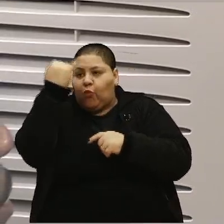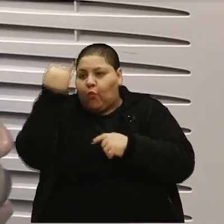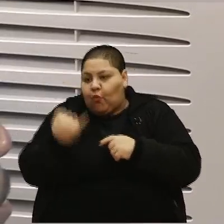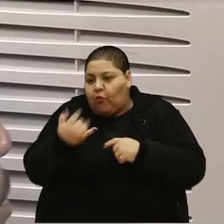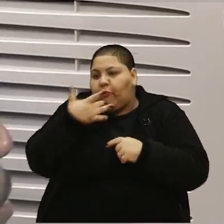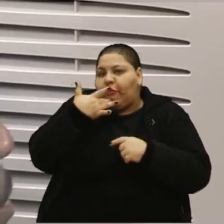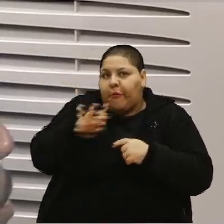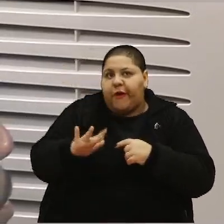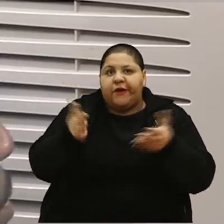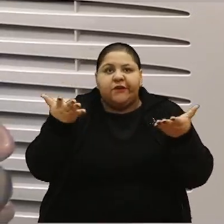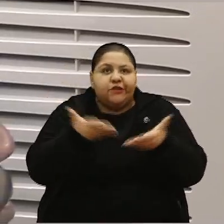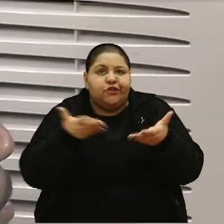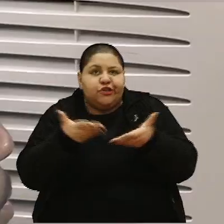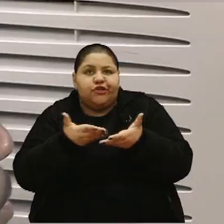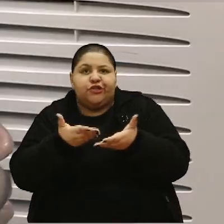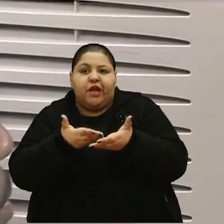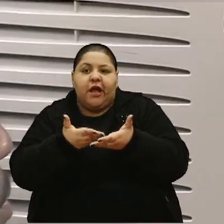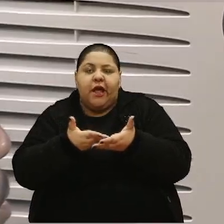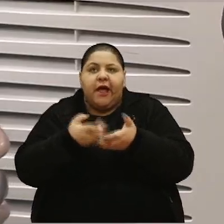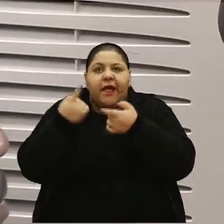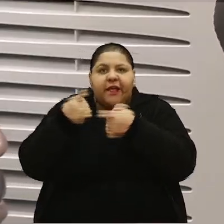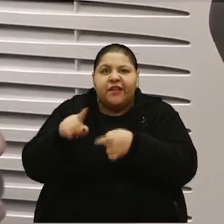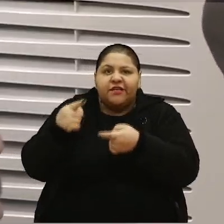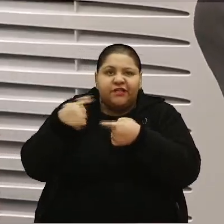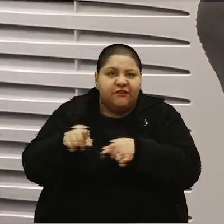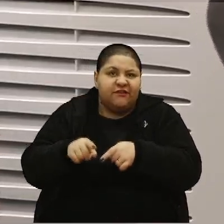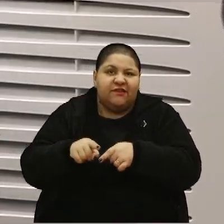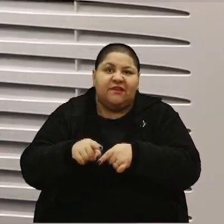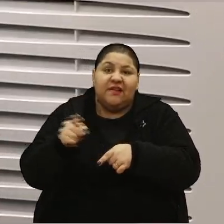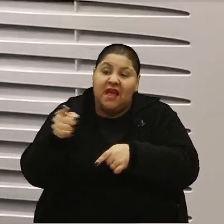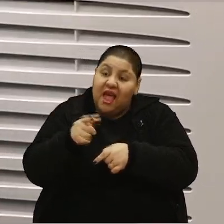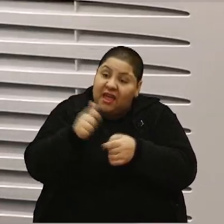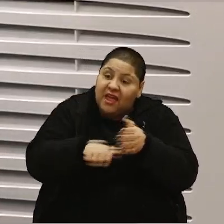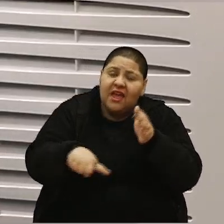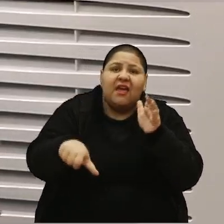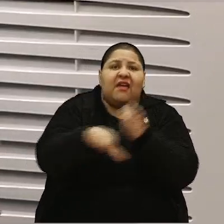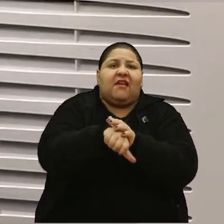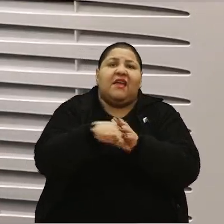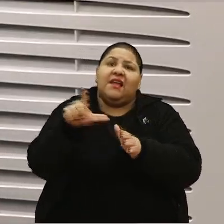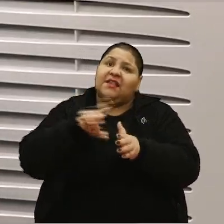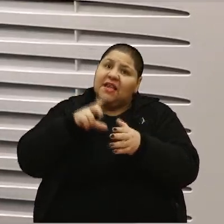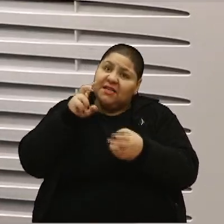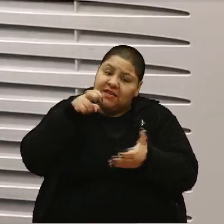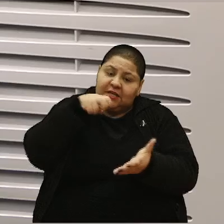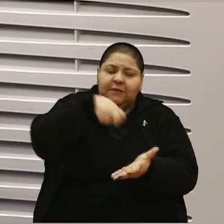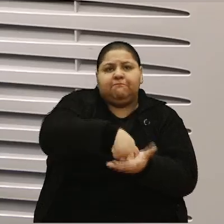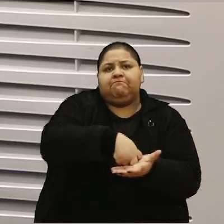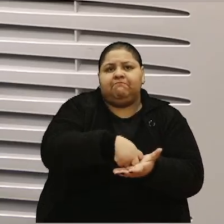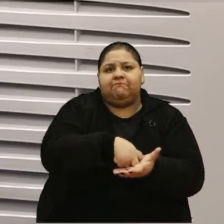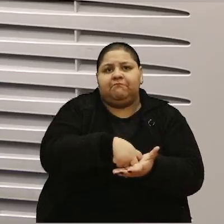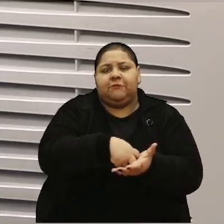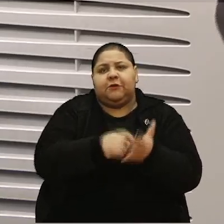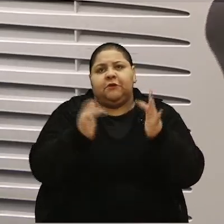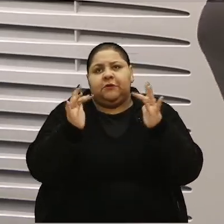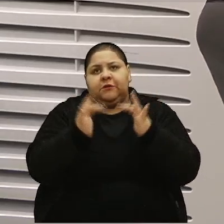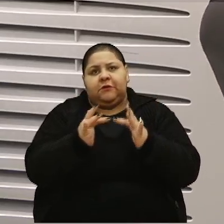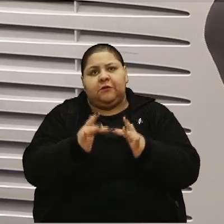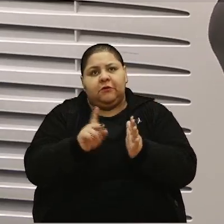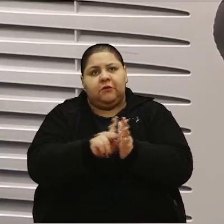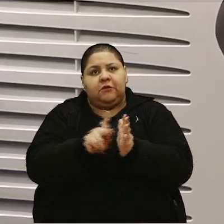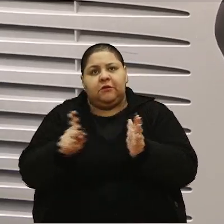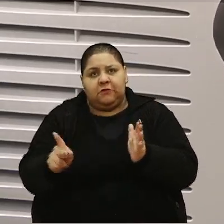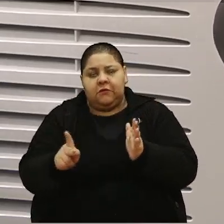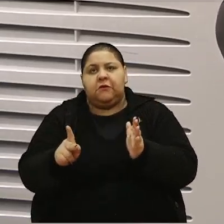branco, já vai lá e critica. Isso aí é crime e tem que ser punido. De repente, já está em contato com a próprios veículos